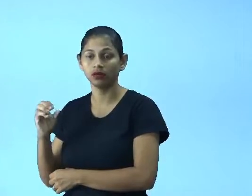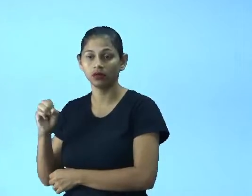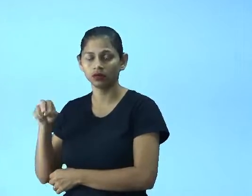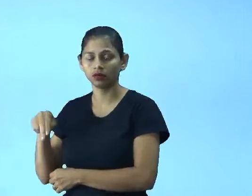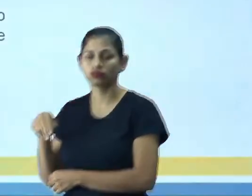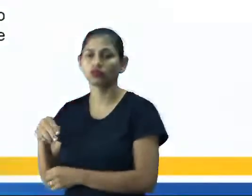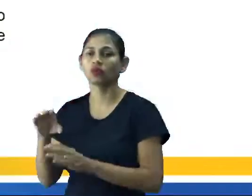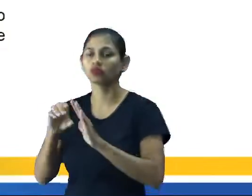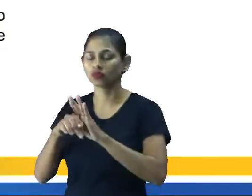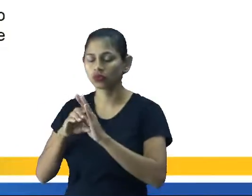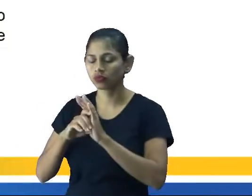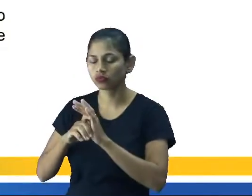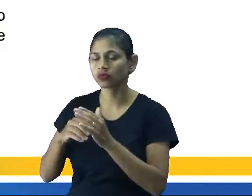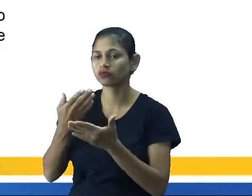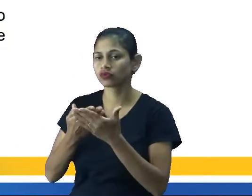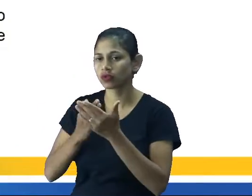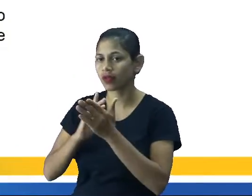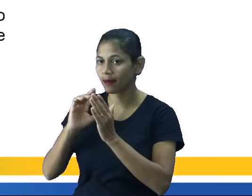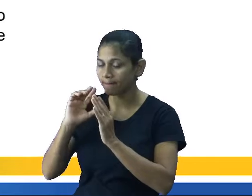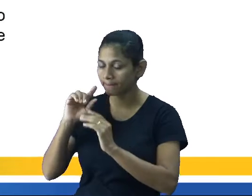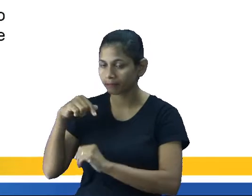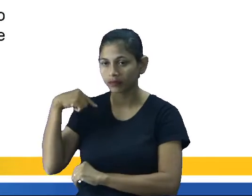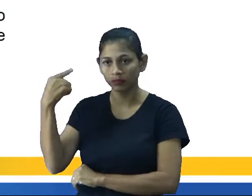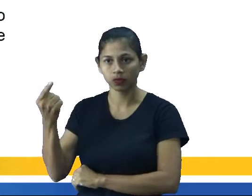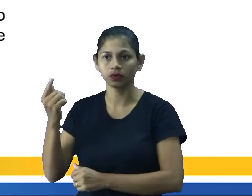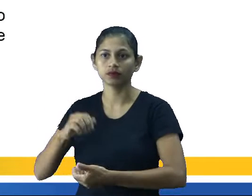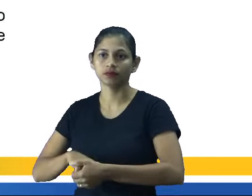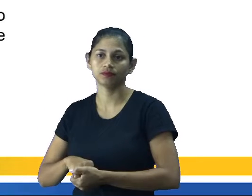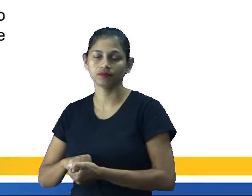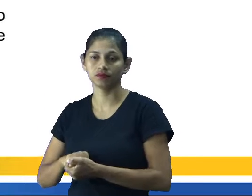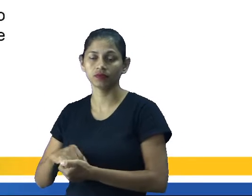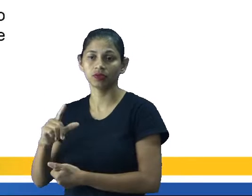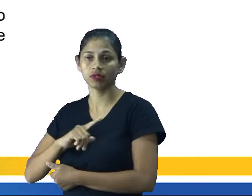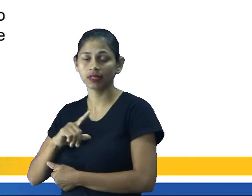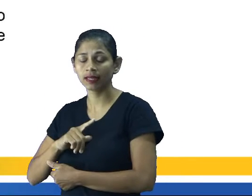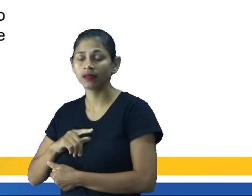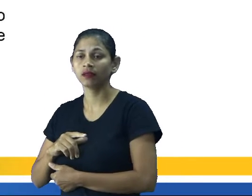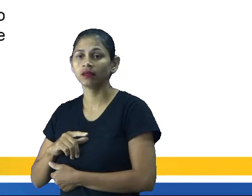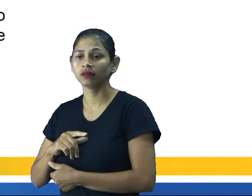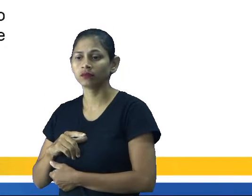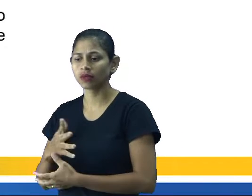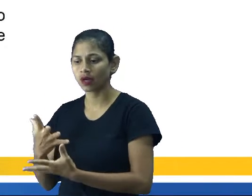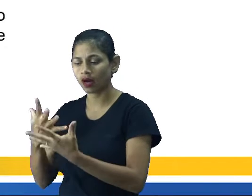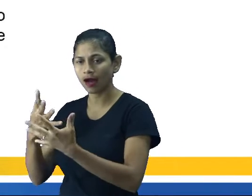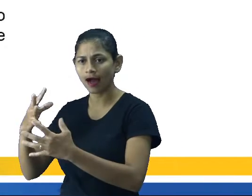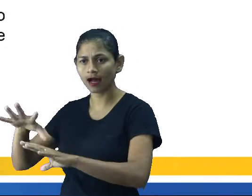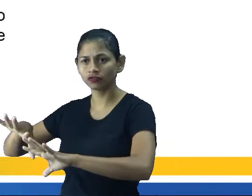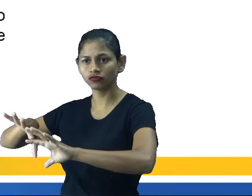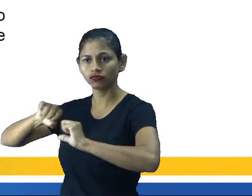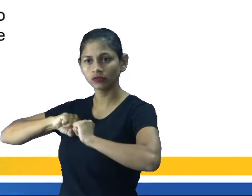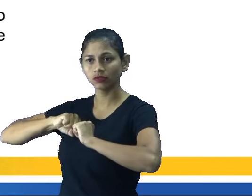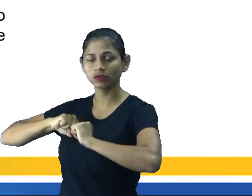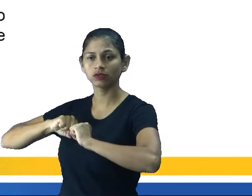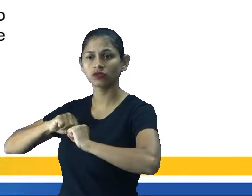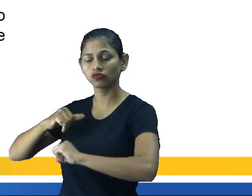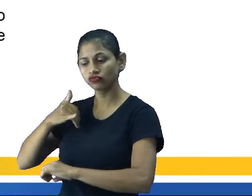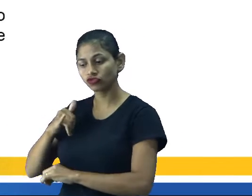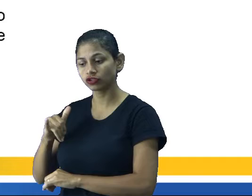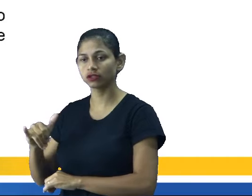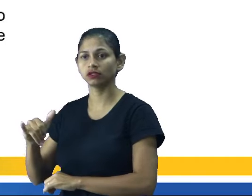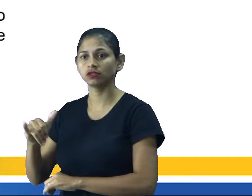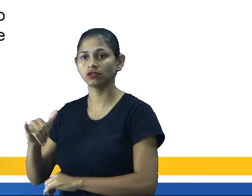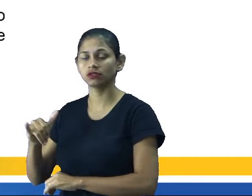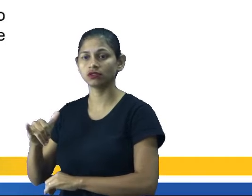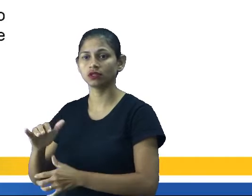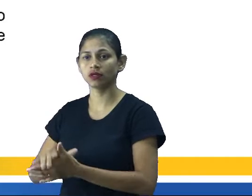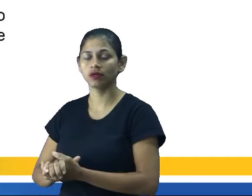tratar mais sobre isso. E também nós temos a questão de obtenção de energia, porque é só através da célula